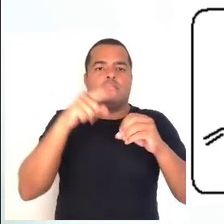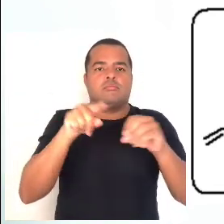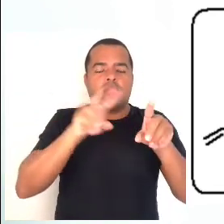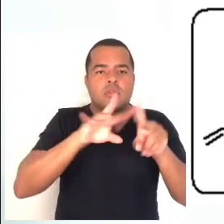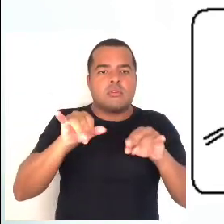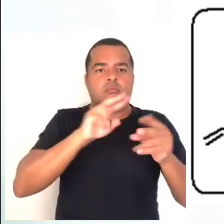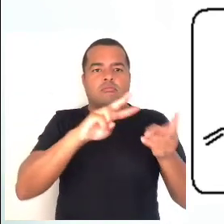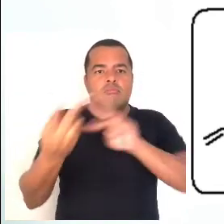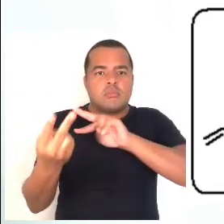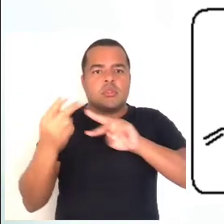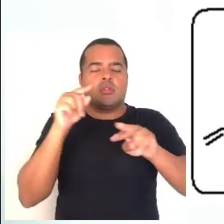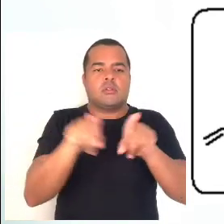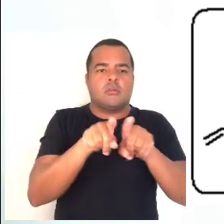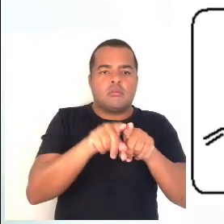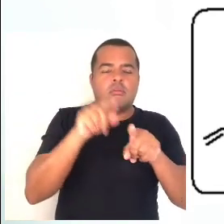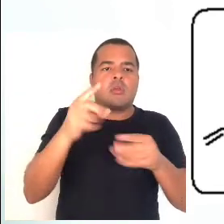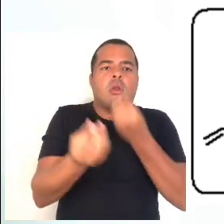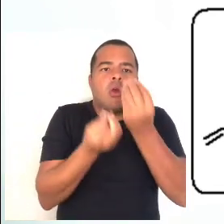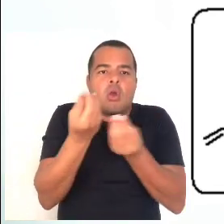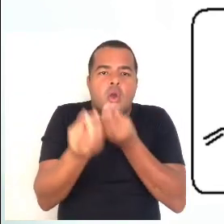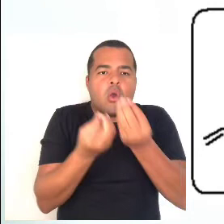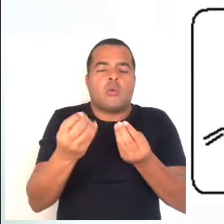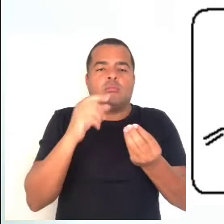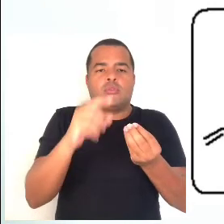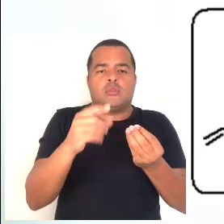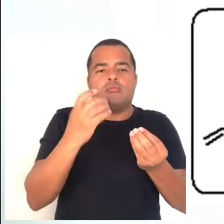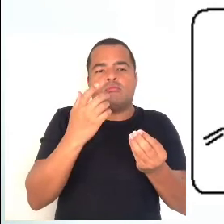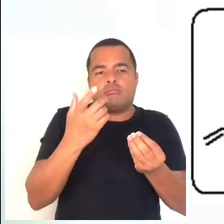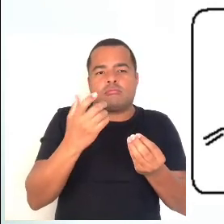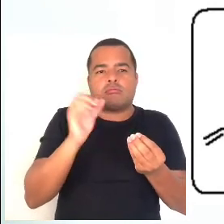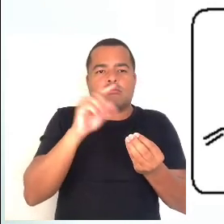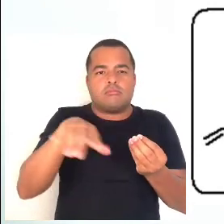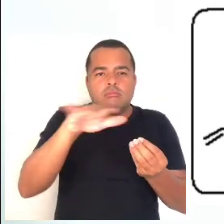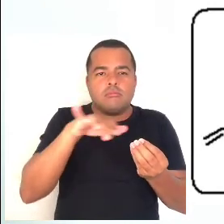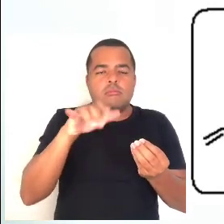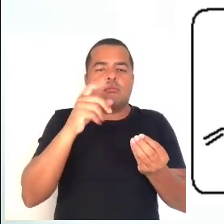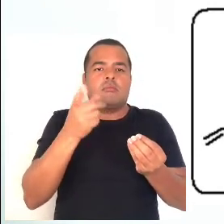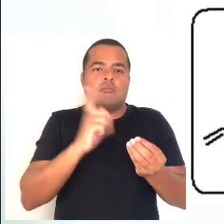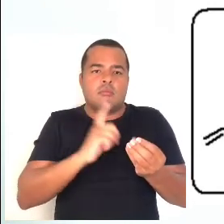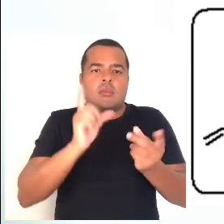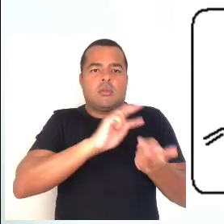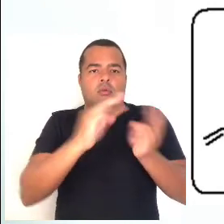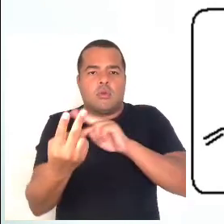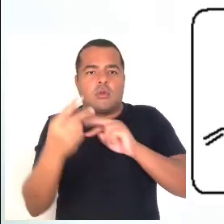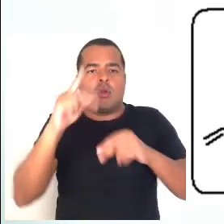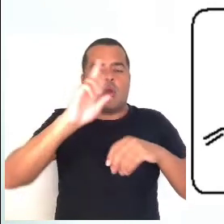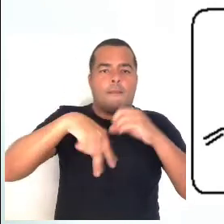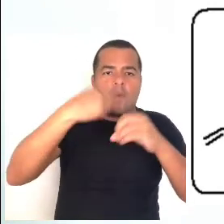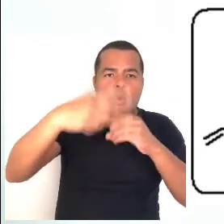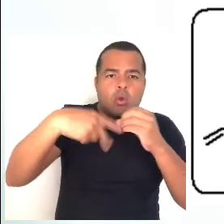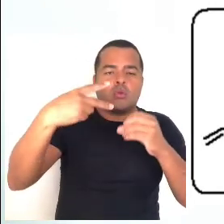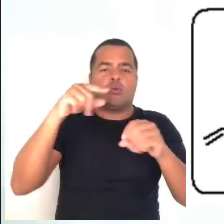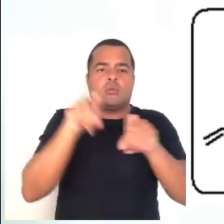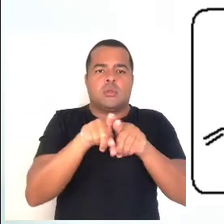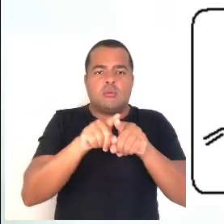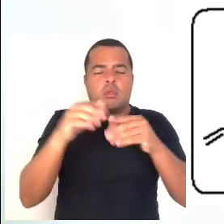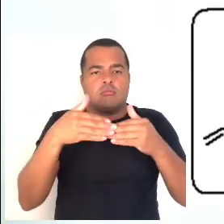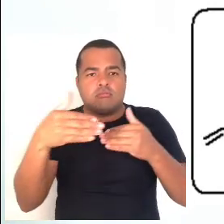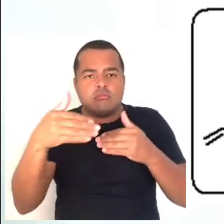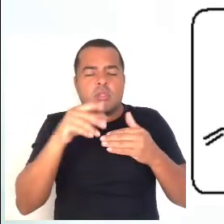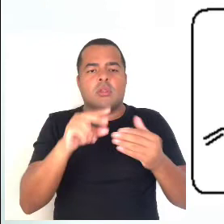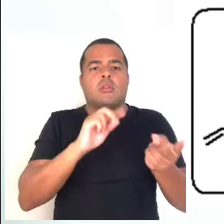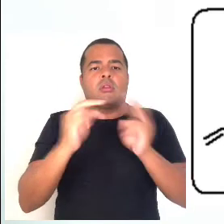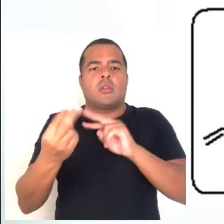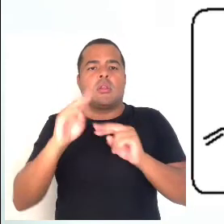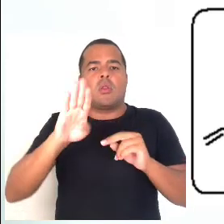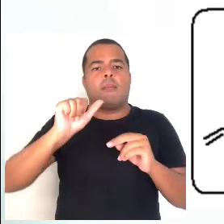se eu estiver falando aí, por exemplo, de acidez-basicidade de Bronsted-Lowry, né, em que você tem a transferência de prótons a